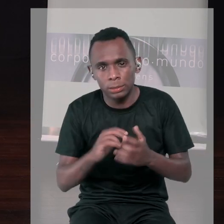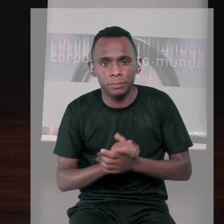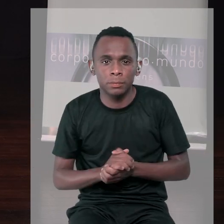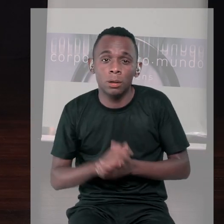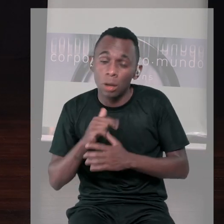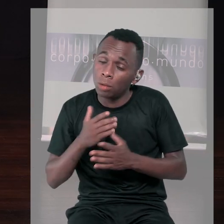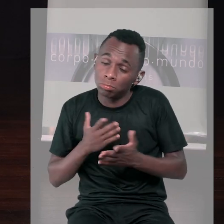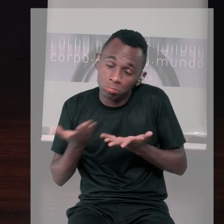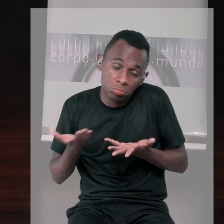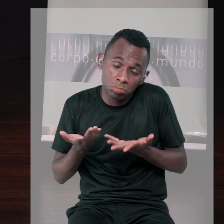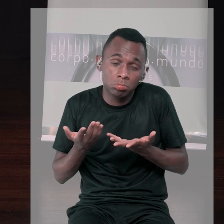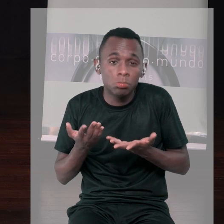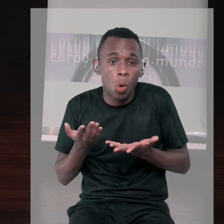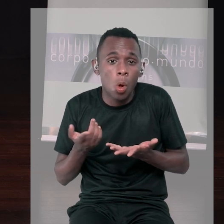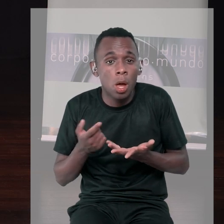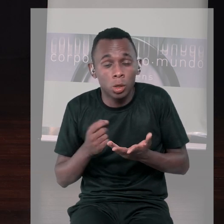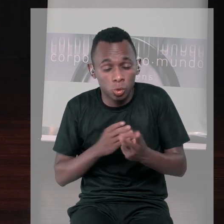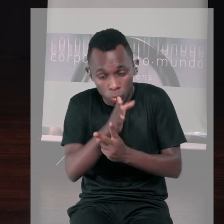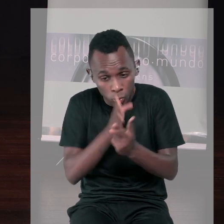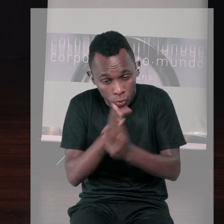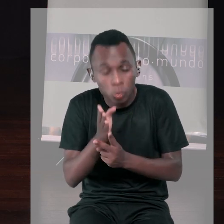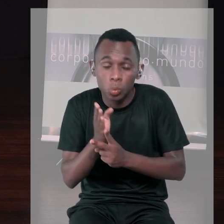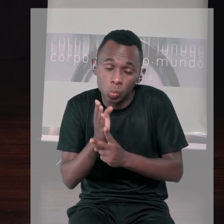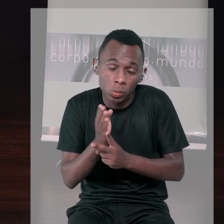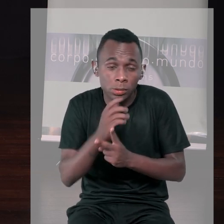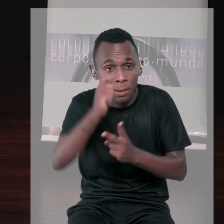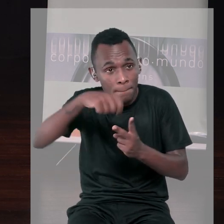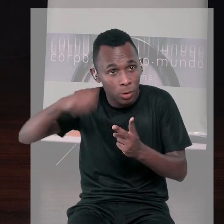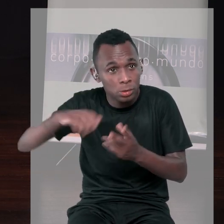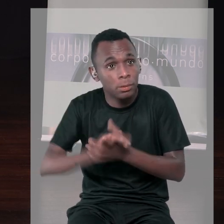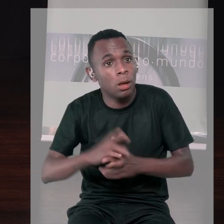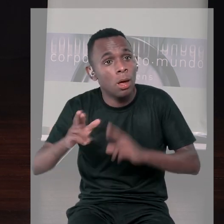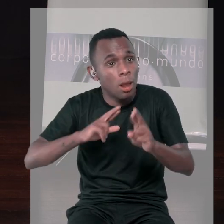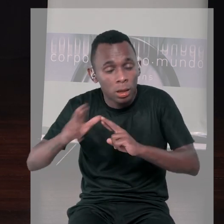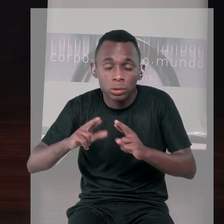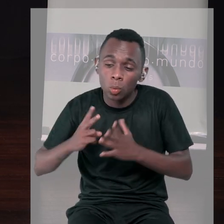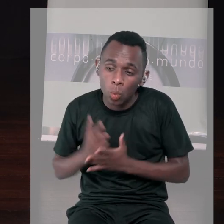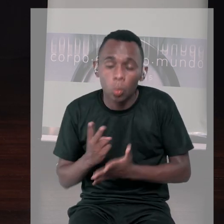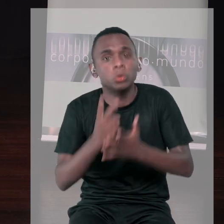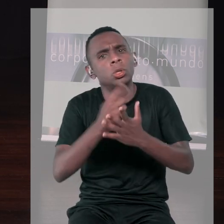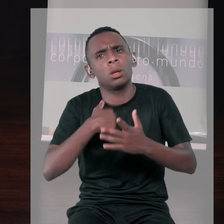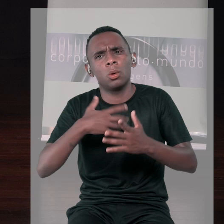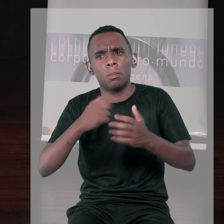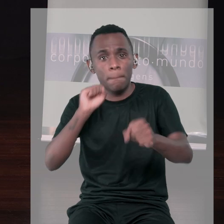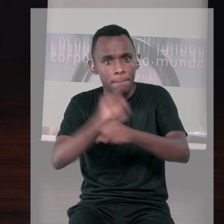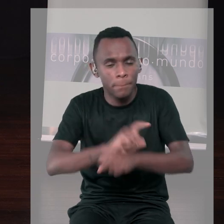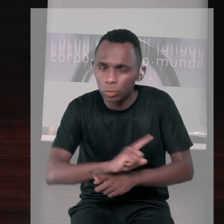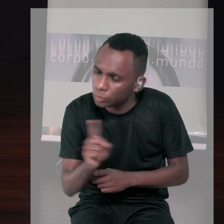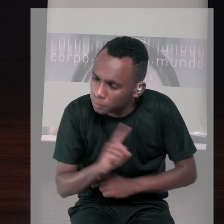são duas tomadas, né, Pedro? Com relação à contingência, eu acho que ela não está contida só no